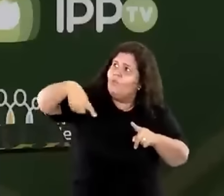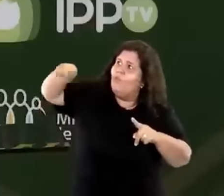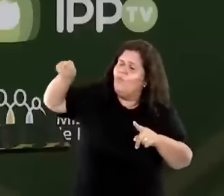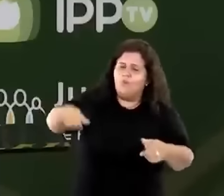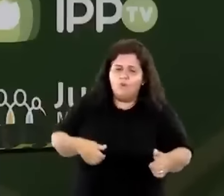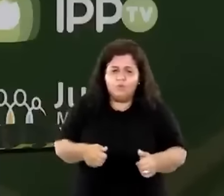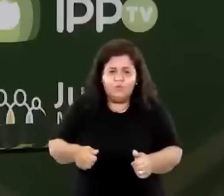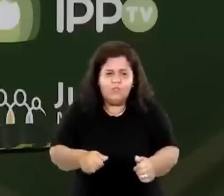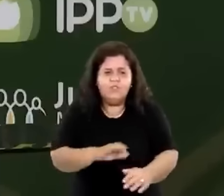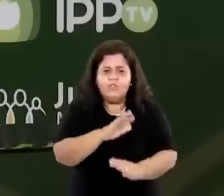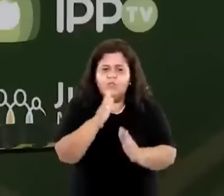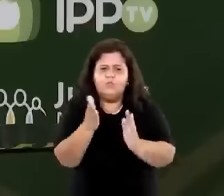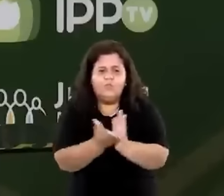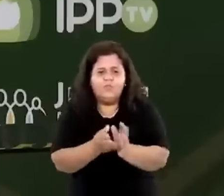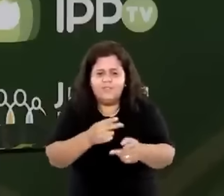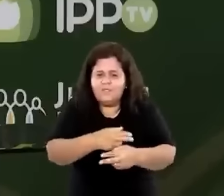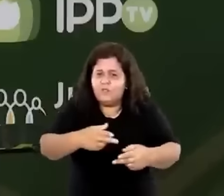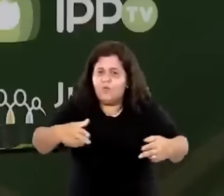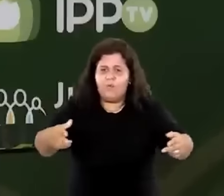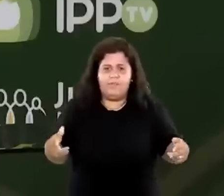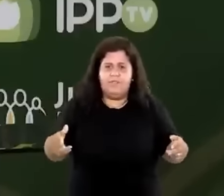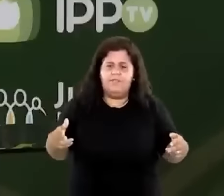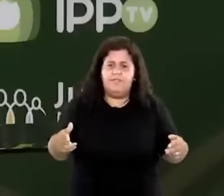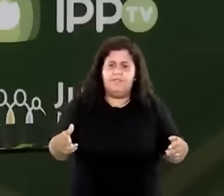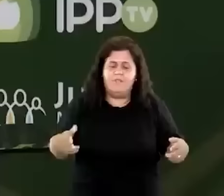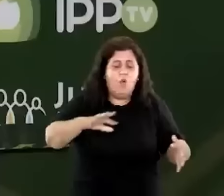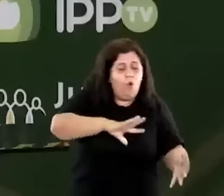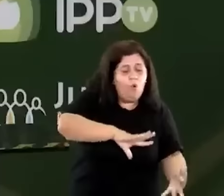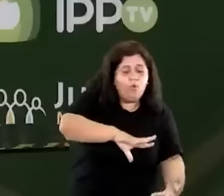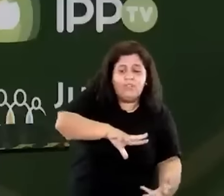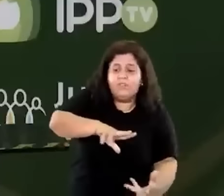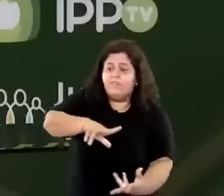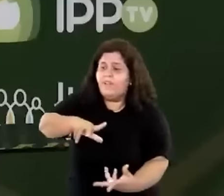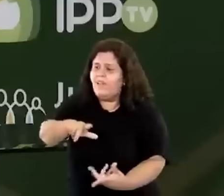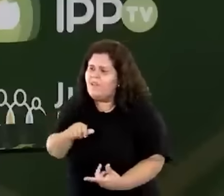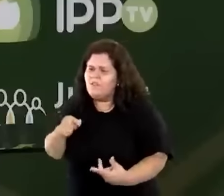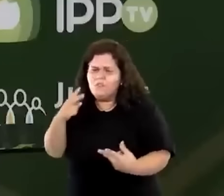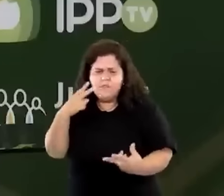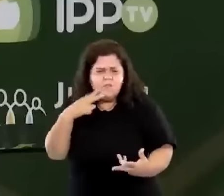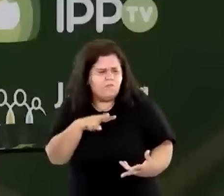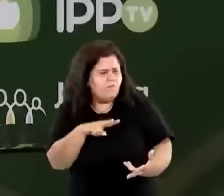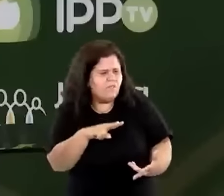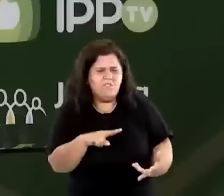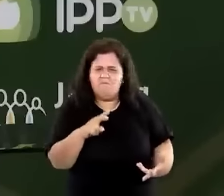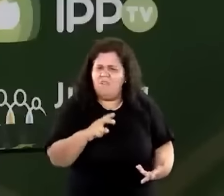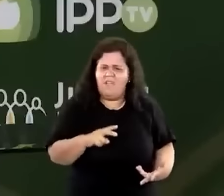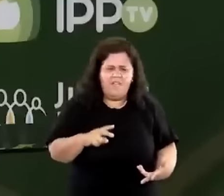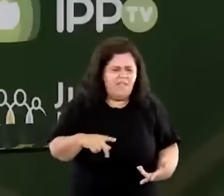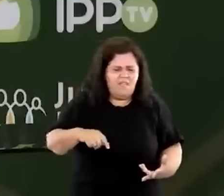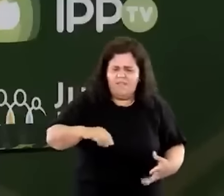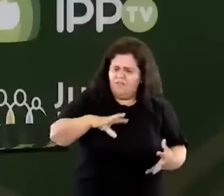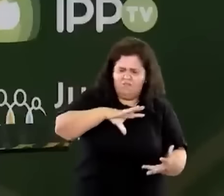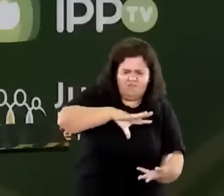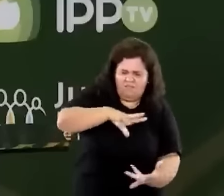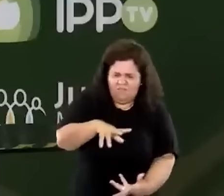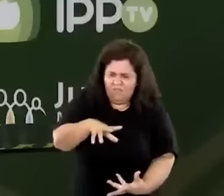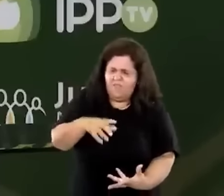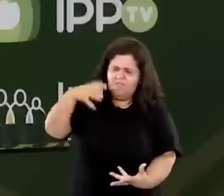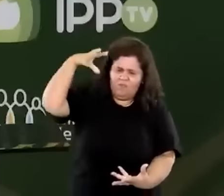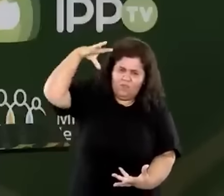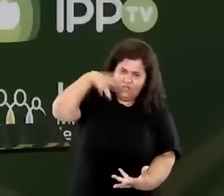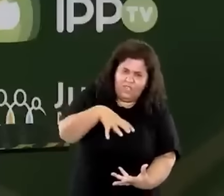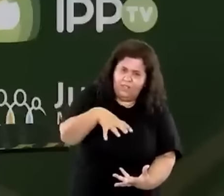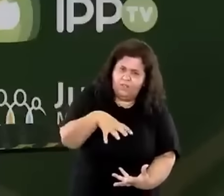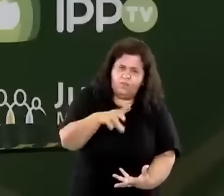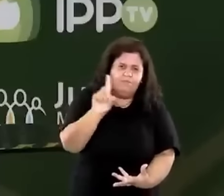mãos então entendamos isso universo a luz da Bíblia não é geocéntrico universo à luz da